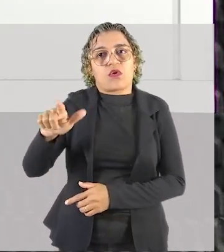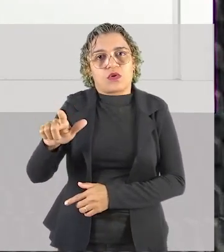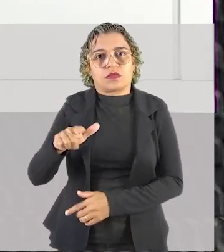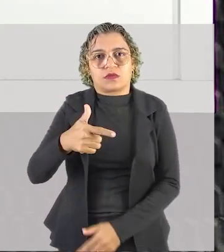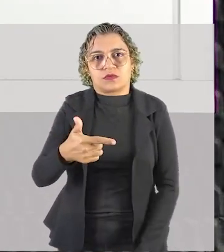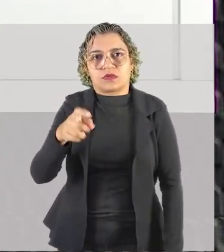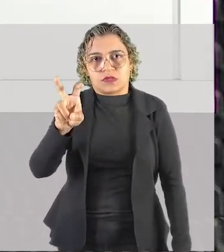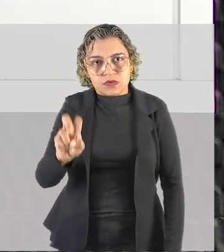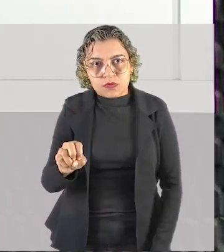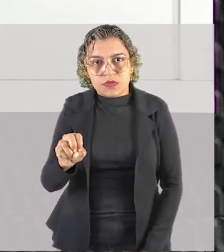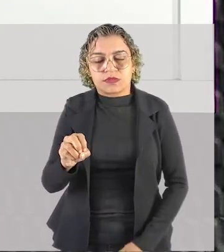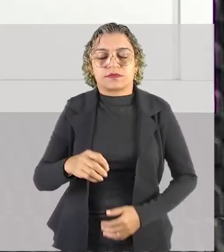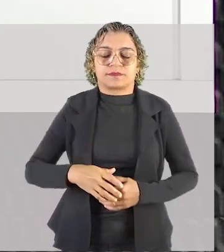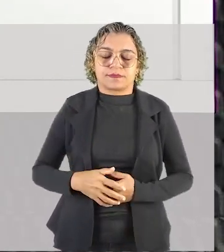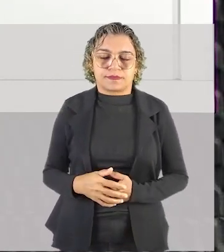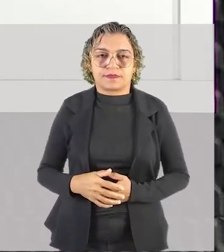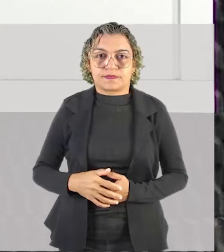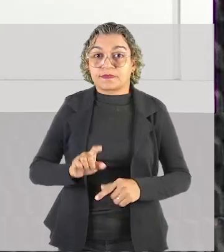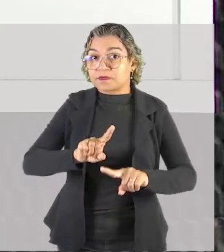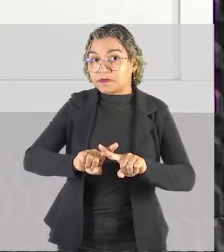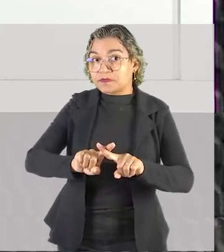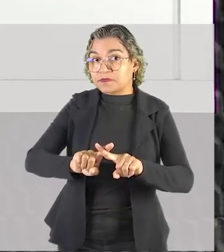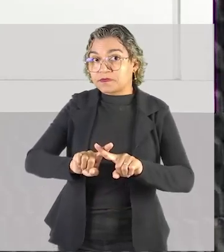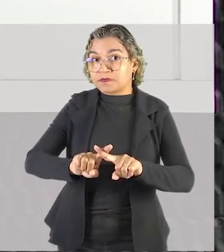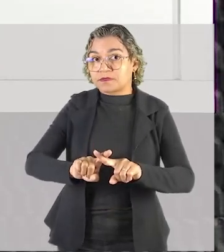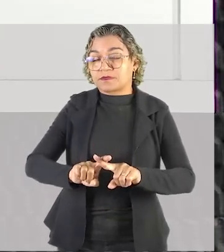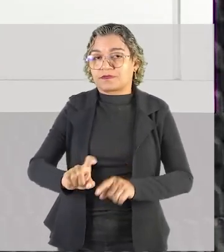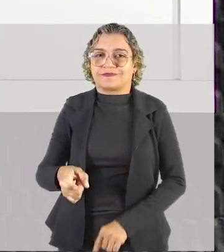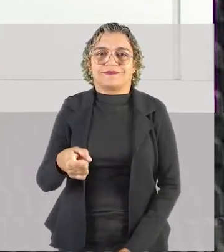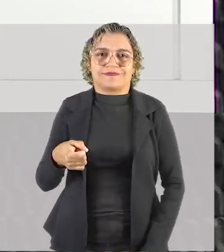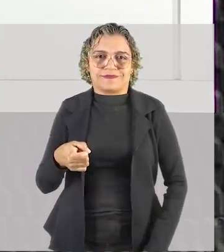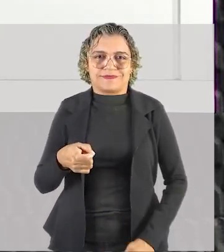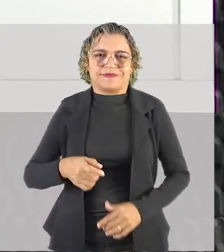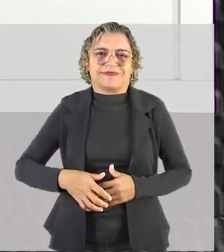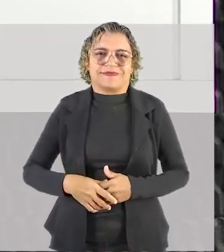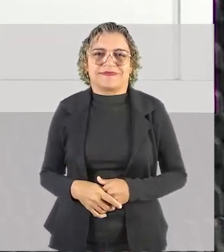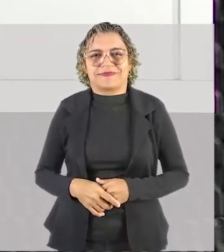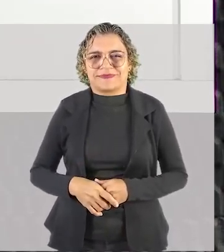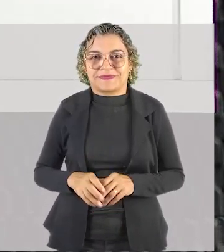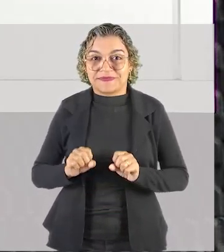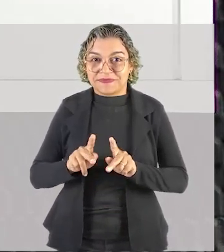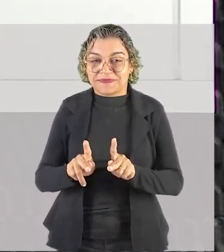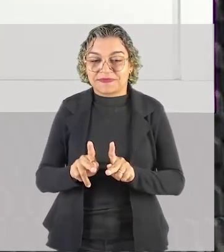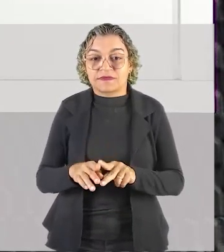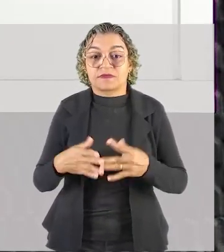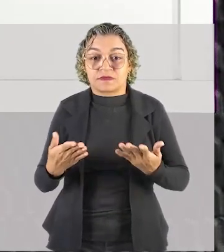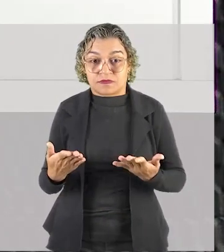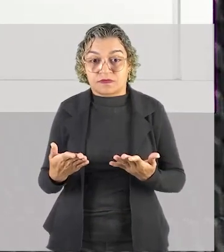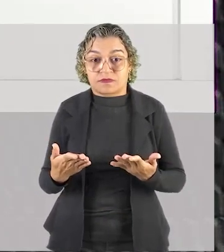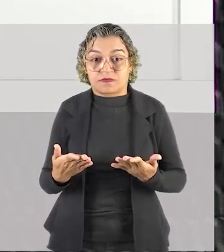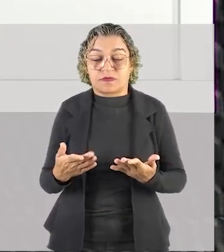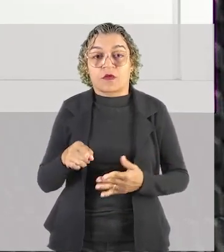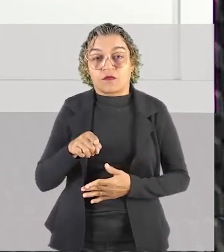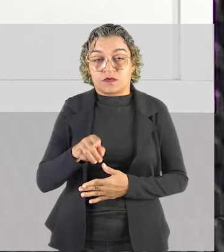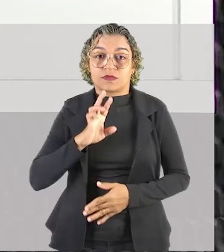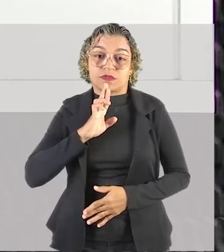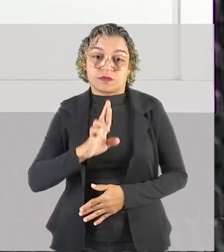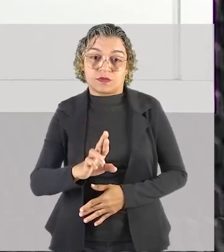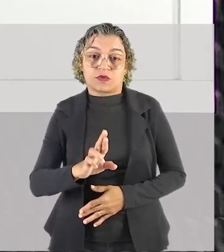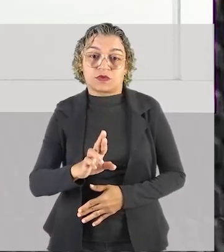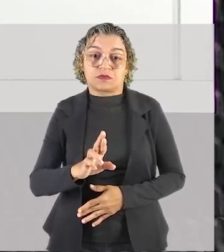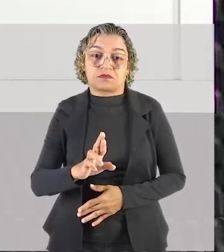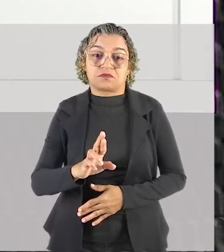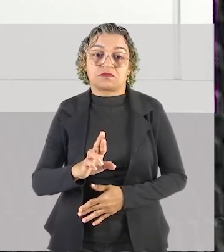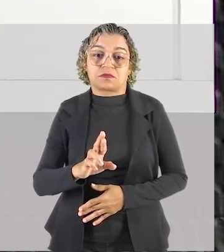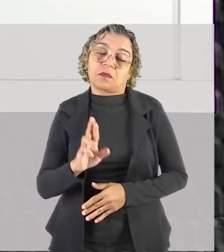ser 250 vezes X. Certo? E aí você encontrou a resposta